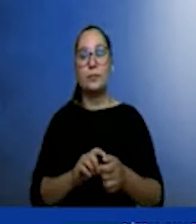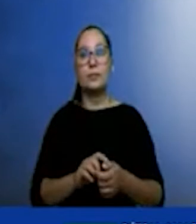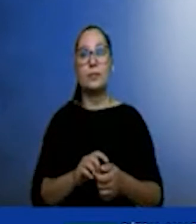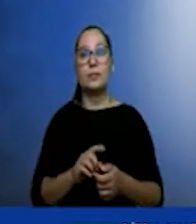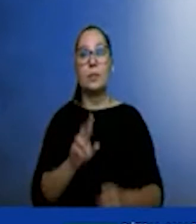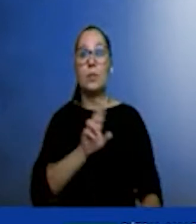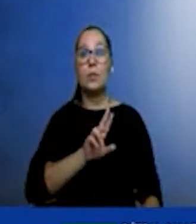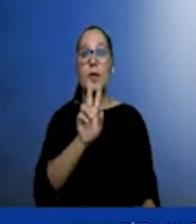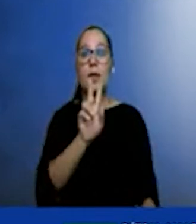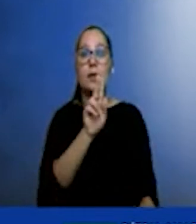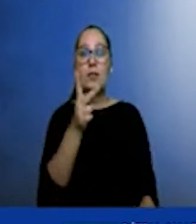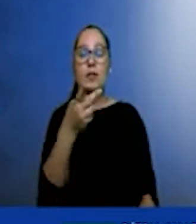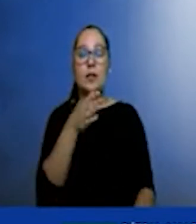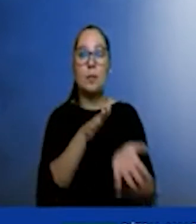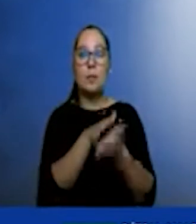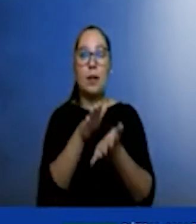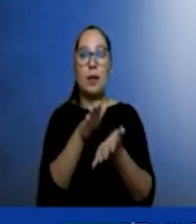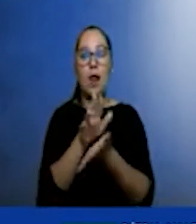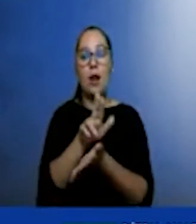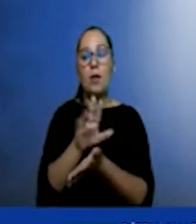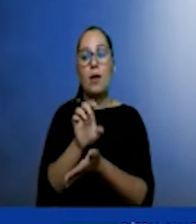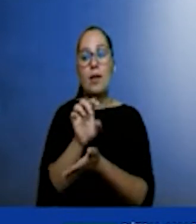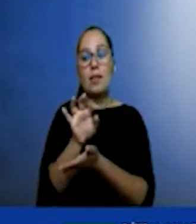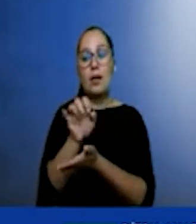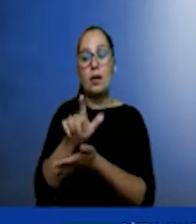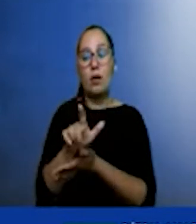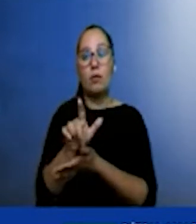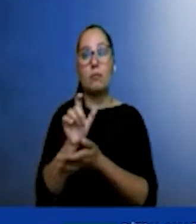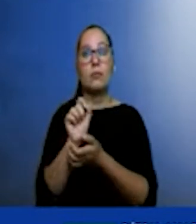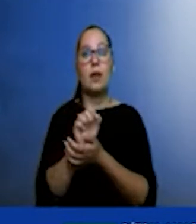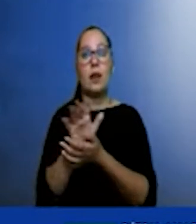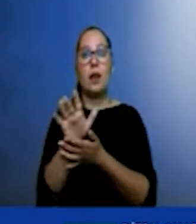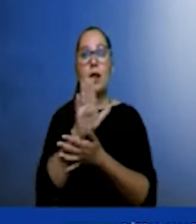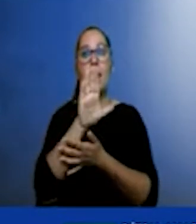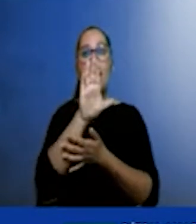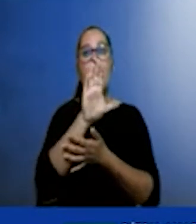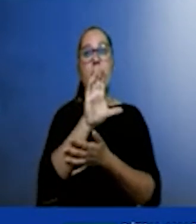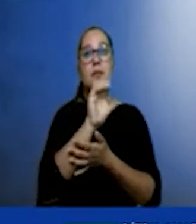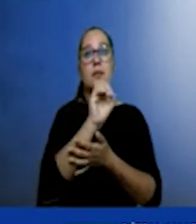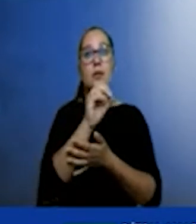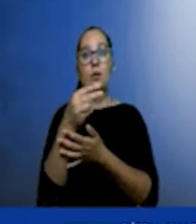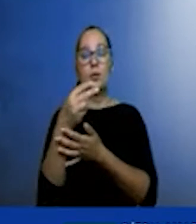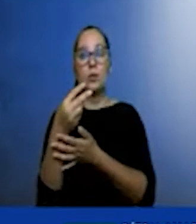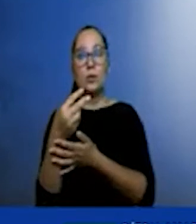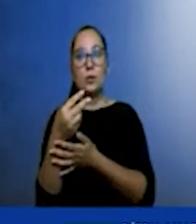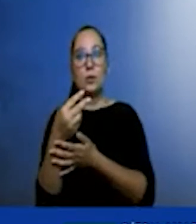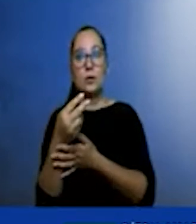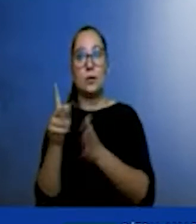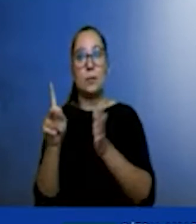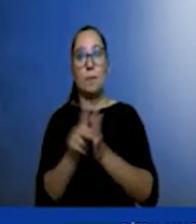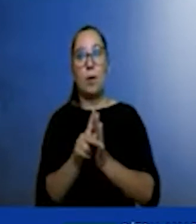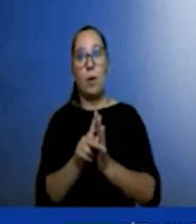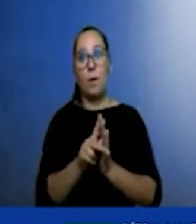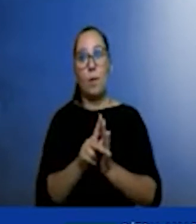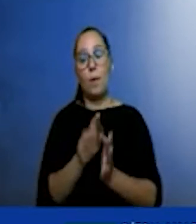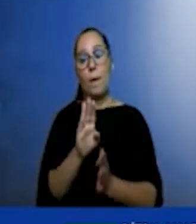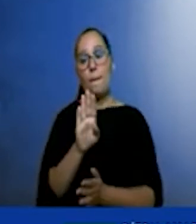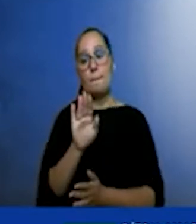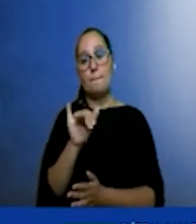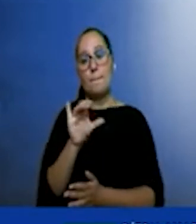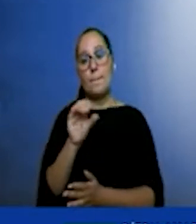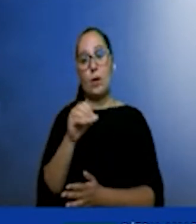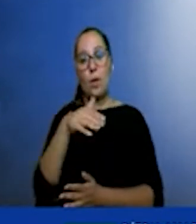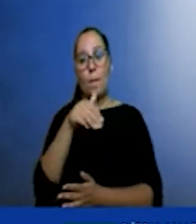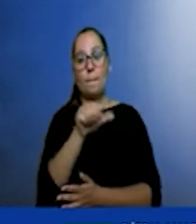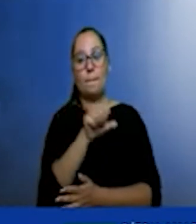produzido através do etanol, que só libera CO2 aí na ponte, CO2 da biomassa. É um CO2,